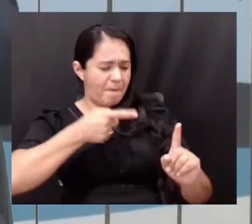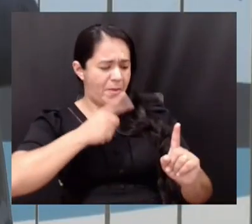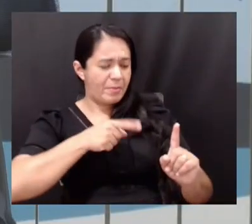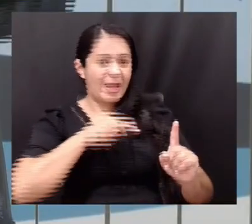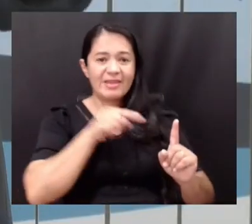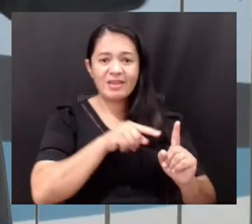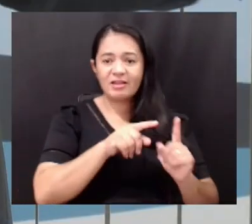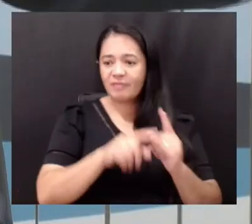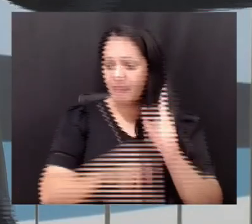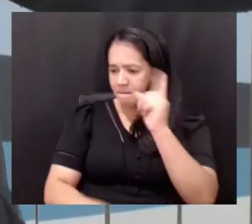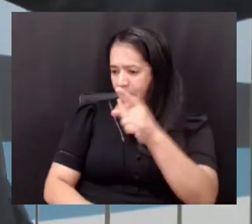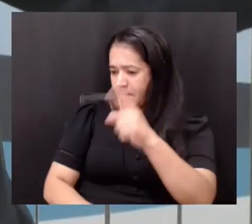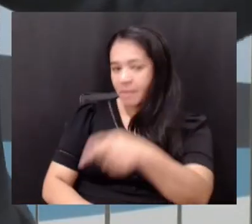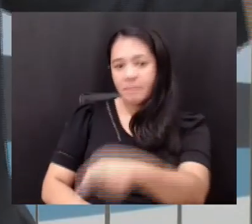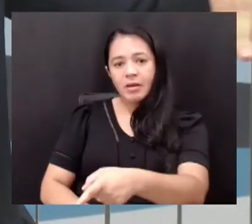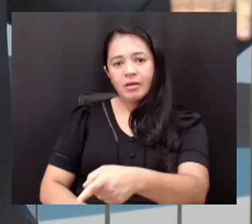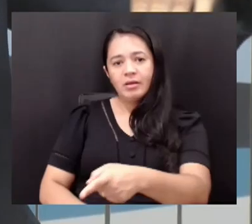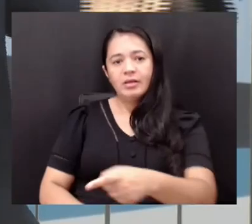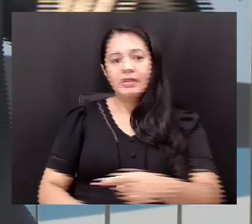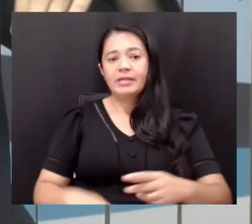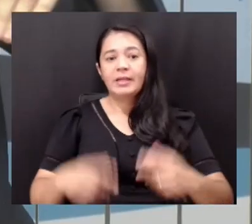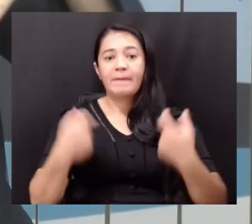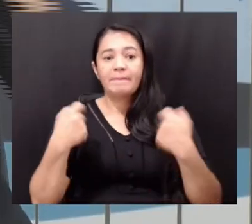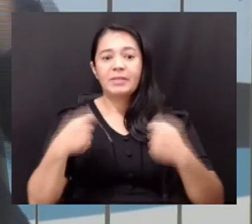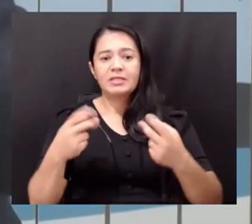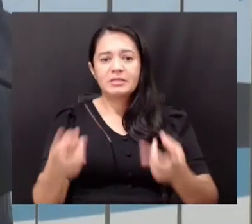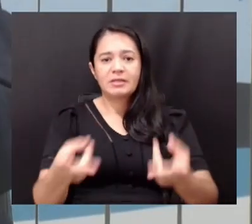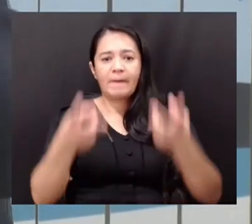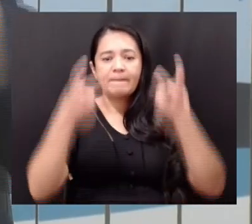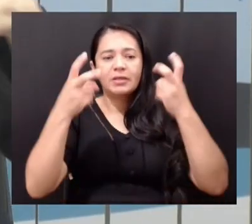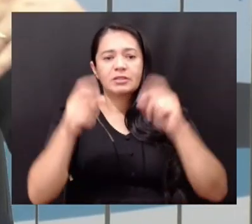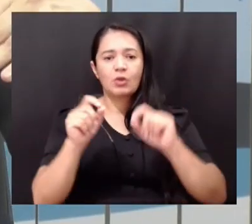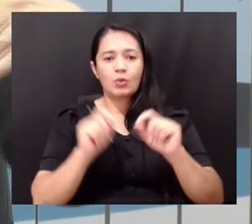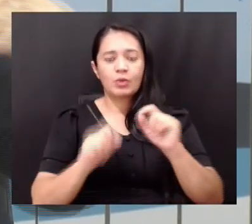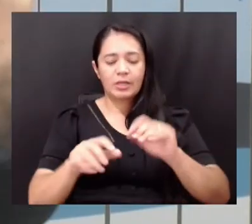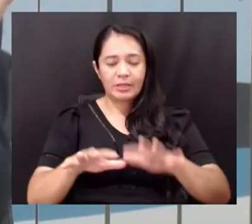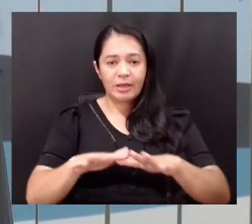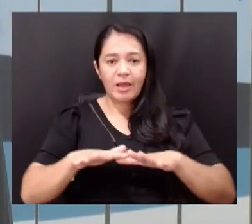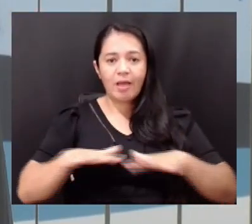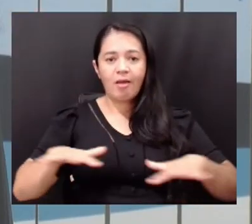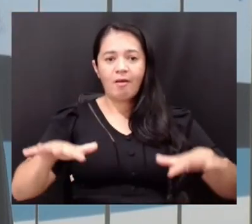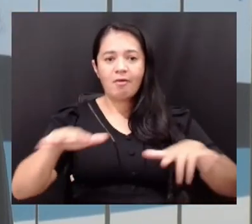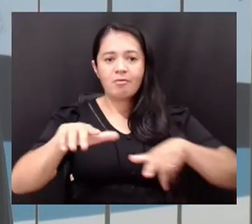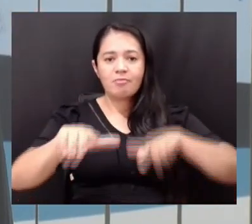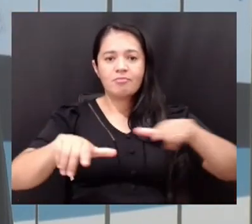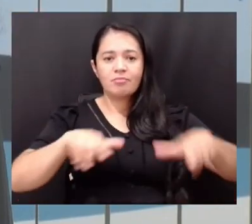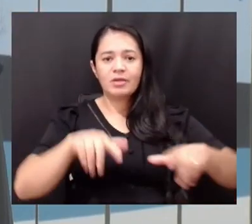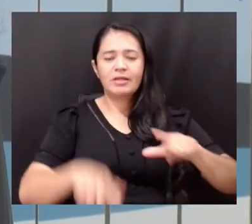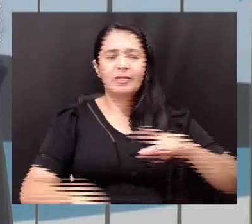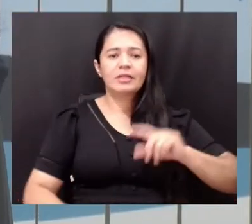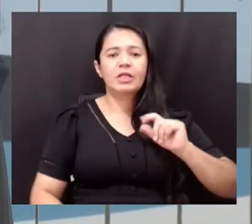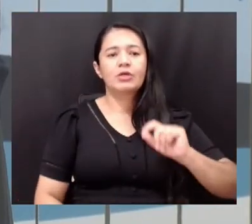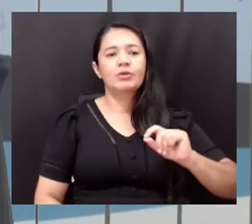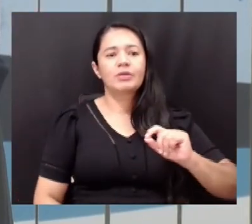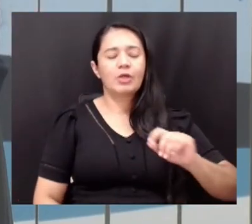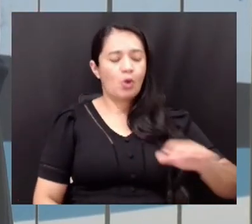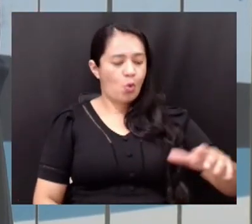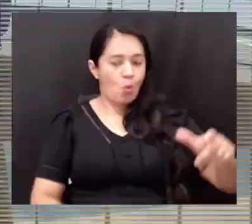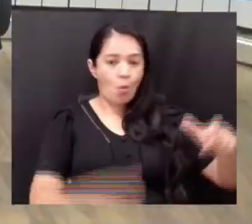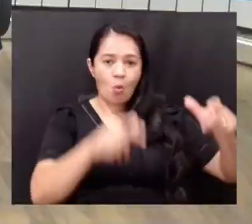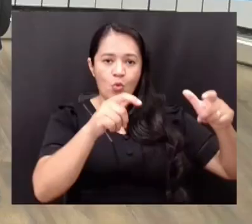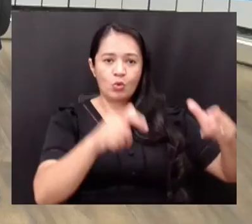a percepção se nesse ambiente de trabalho eu tenho um ambiente onde as pessoas podem se